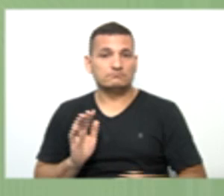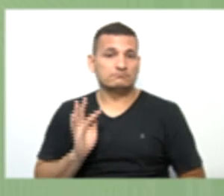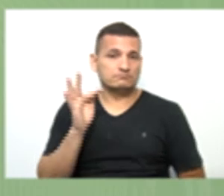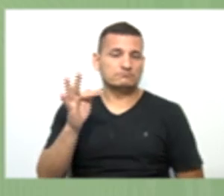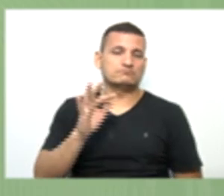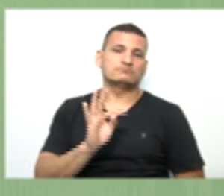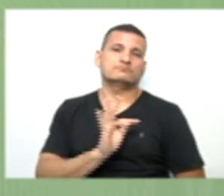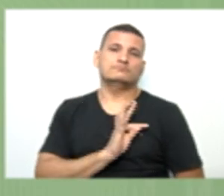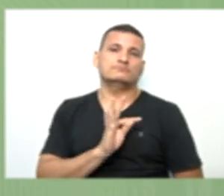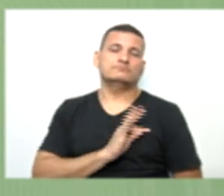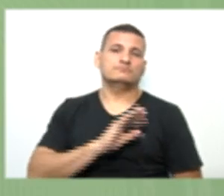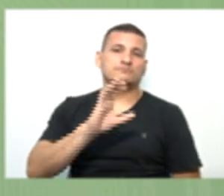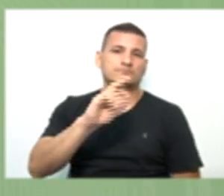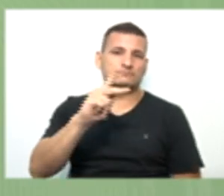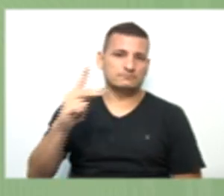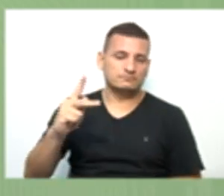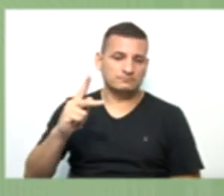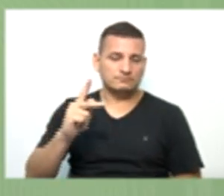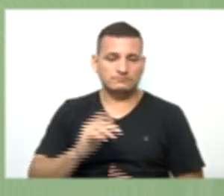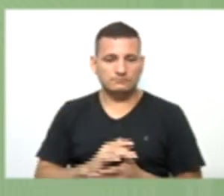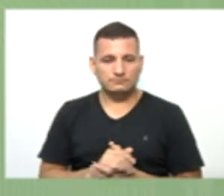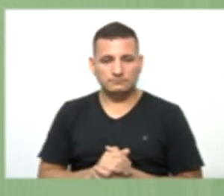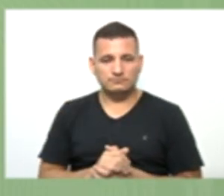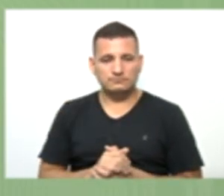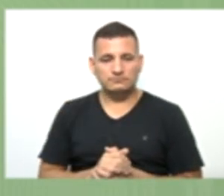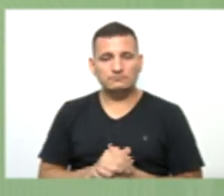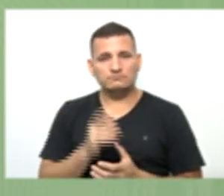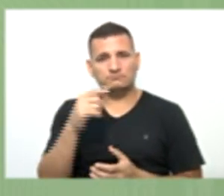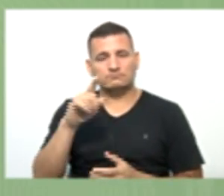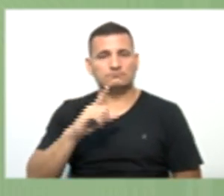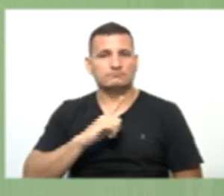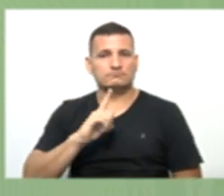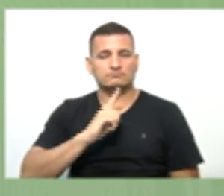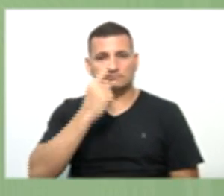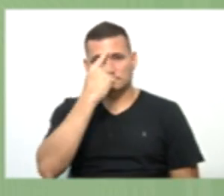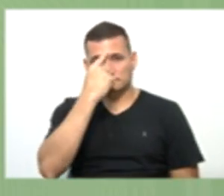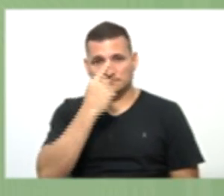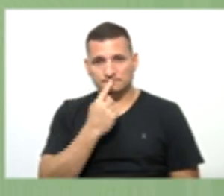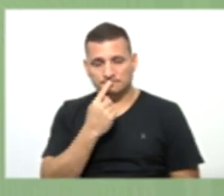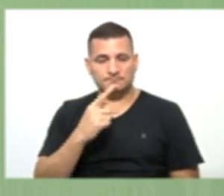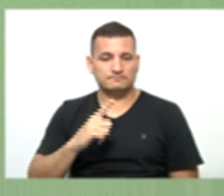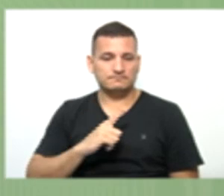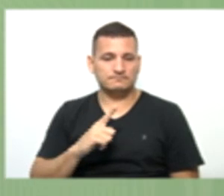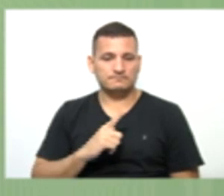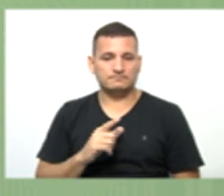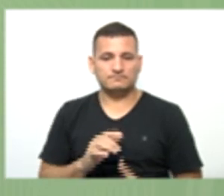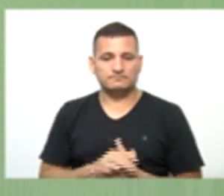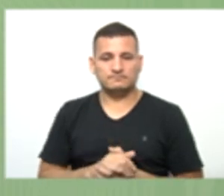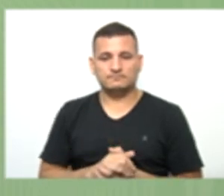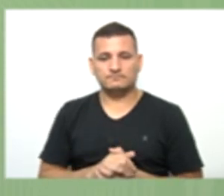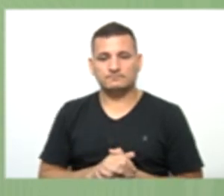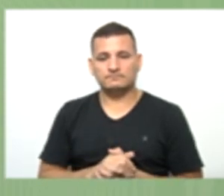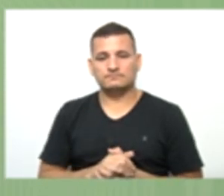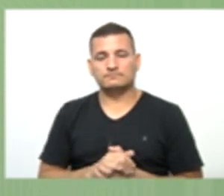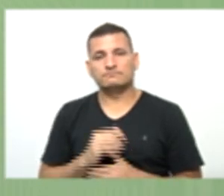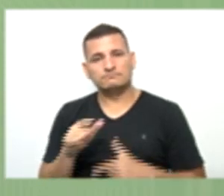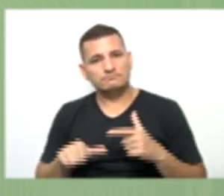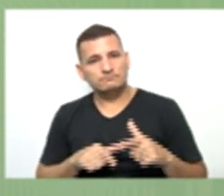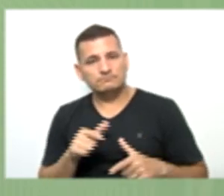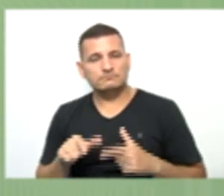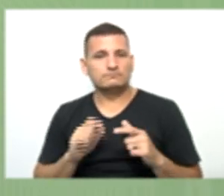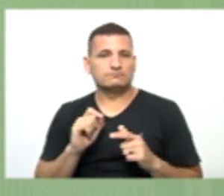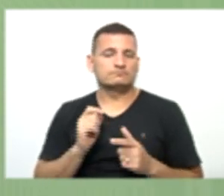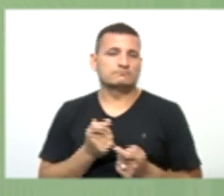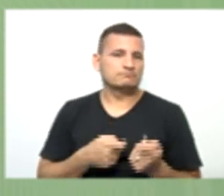em cooperativismo, tem um perfil, que é o quê? Olha só, atuar na gestão de